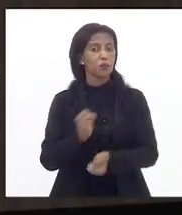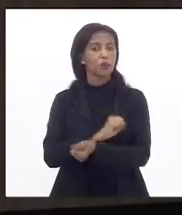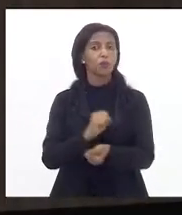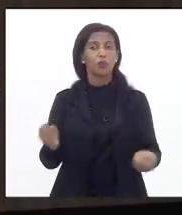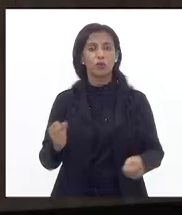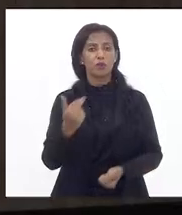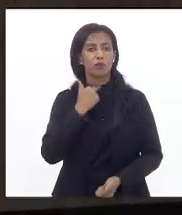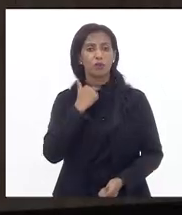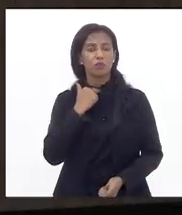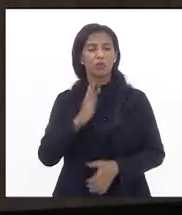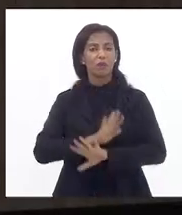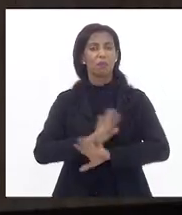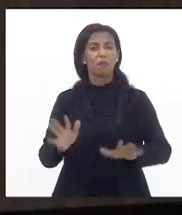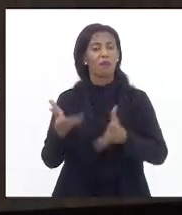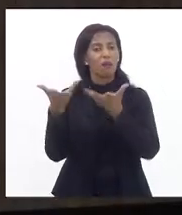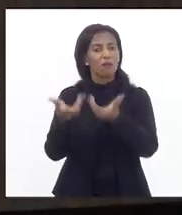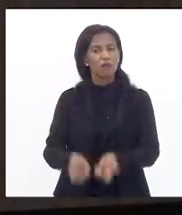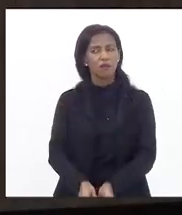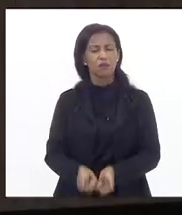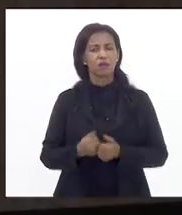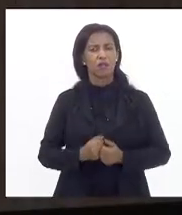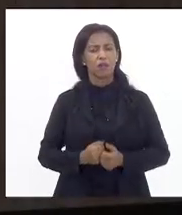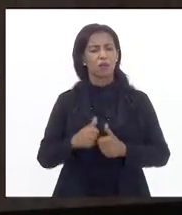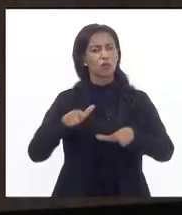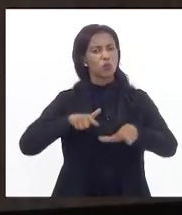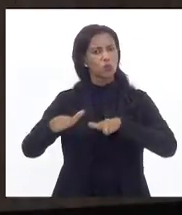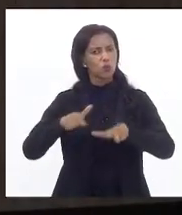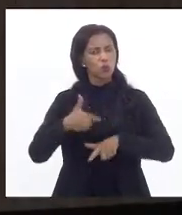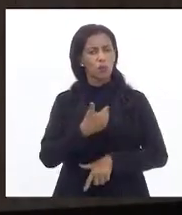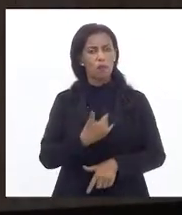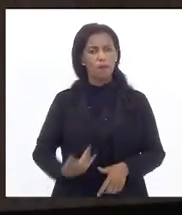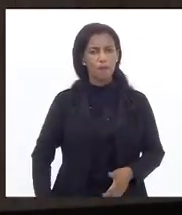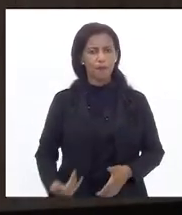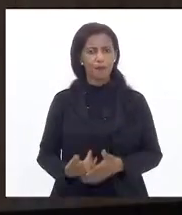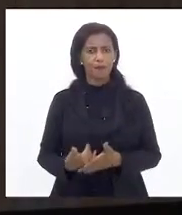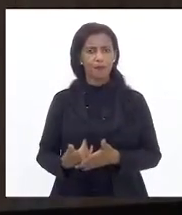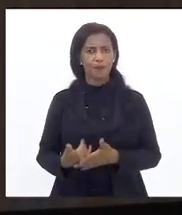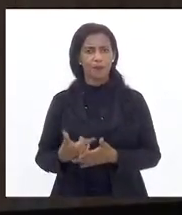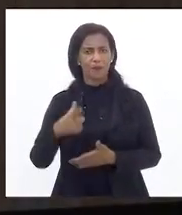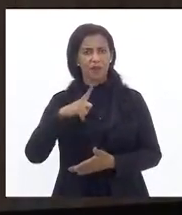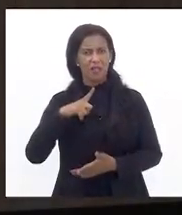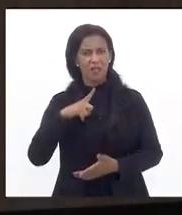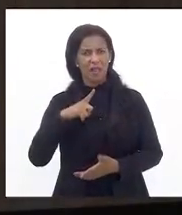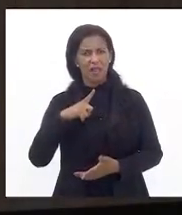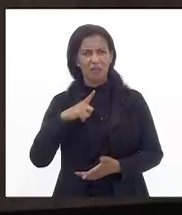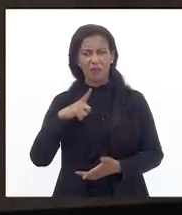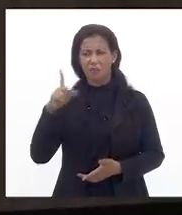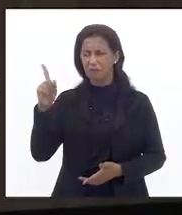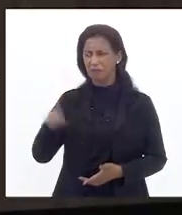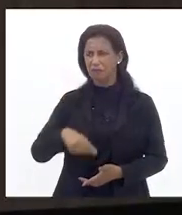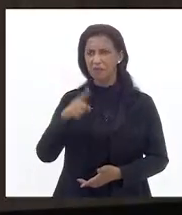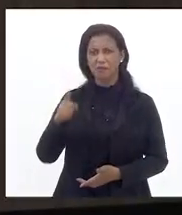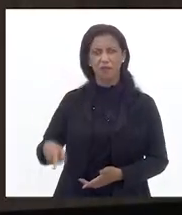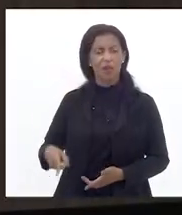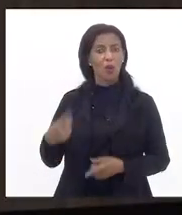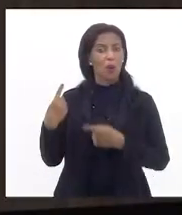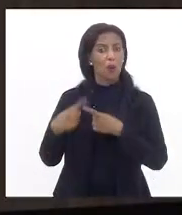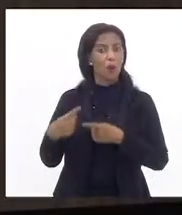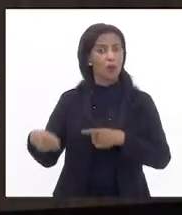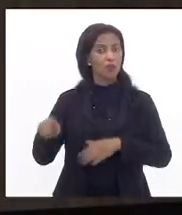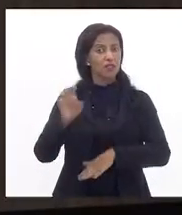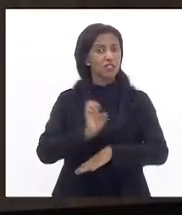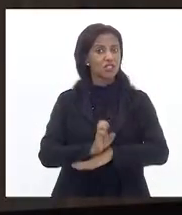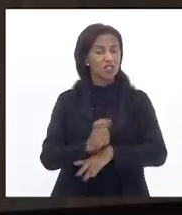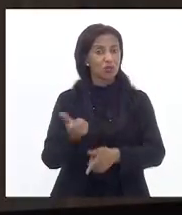possível mais aceitarmos que o servidor público leve um calote porque esse